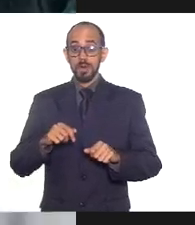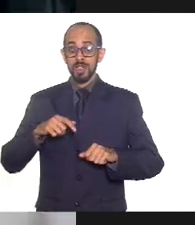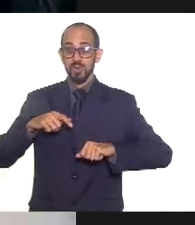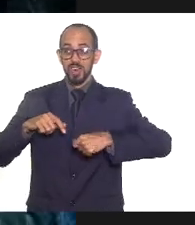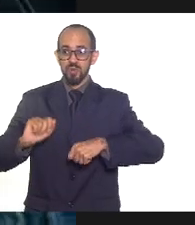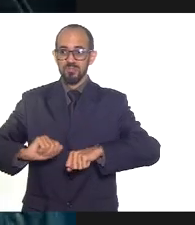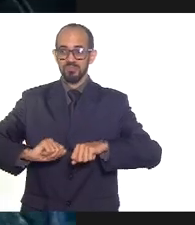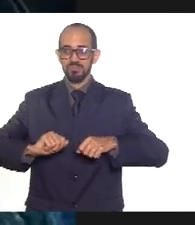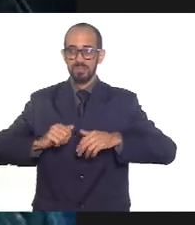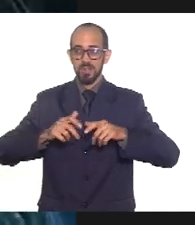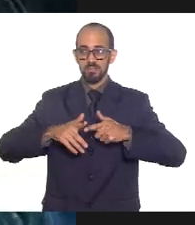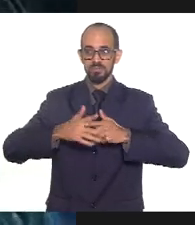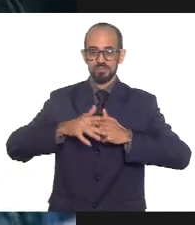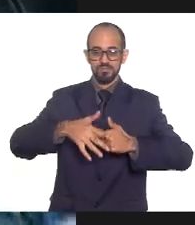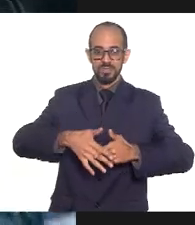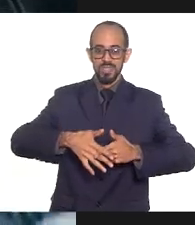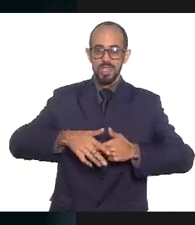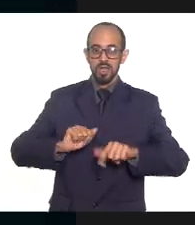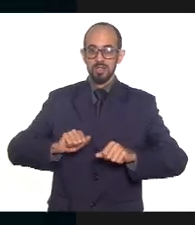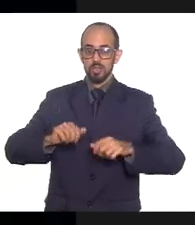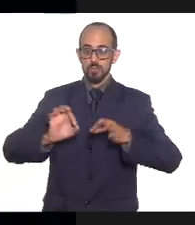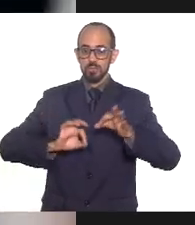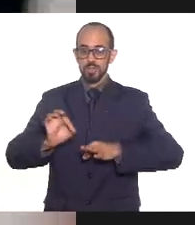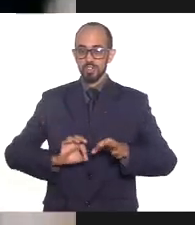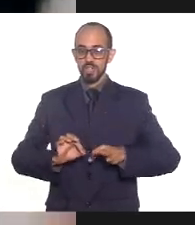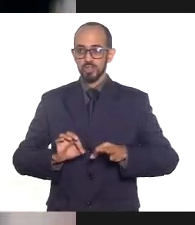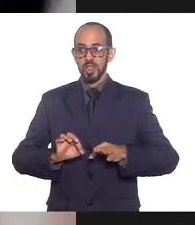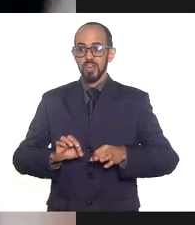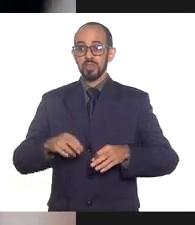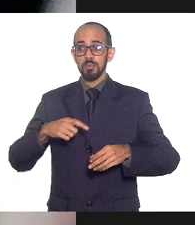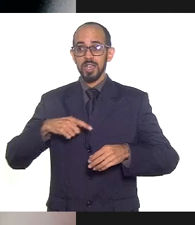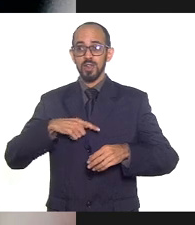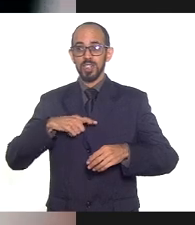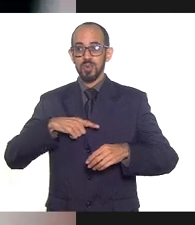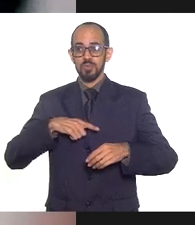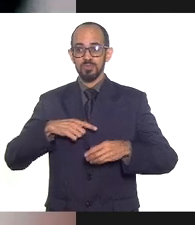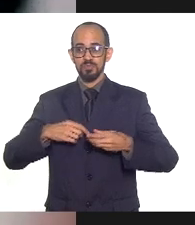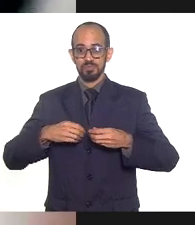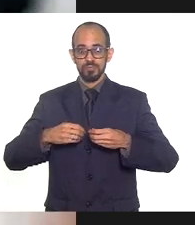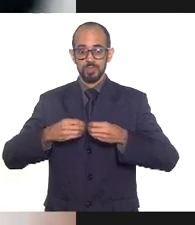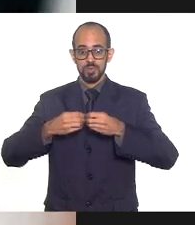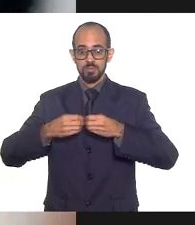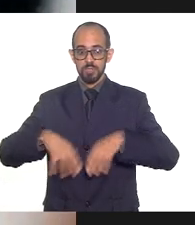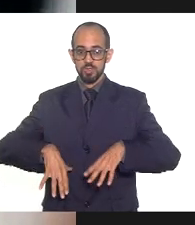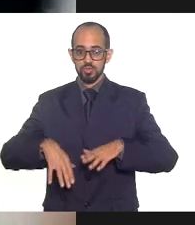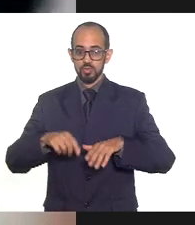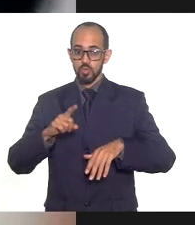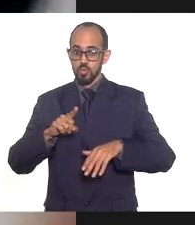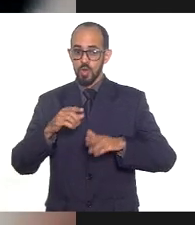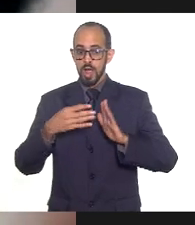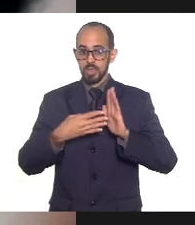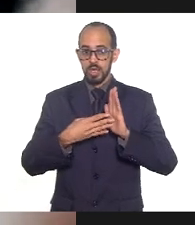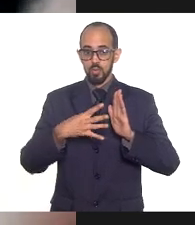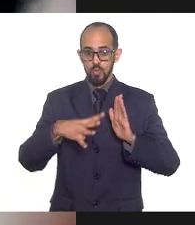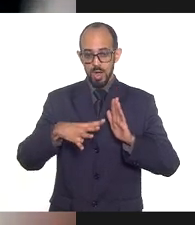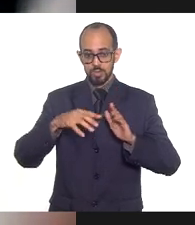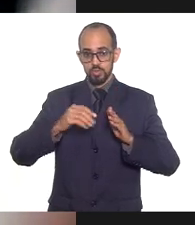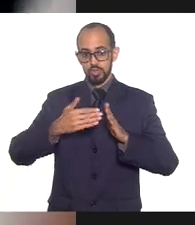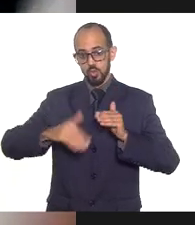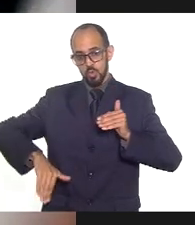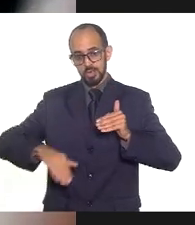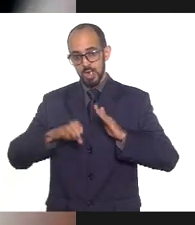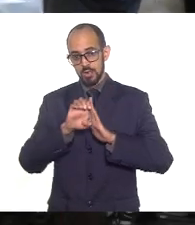de aprimoramento do projeto no entanto algumas prejudicam então parecer favorável emendar um A4 e contrário as